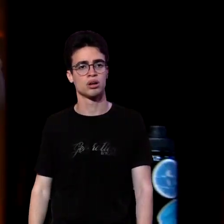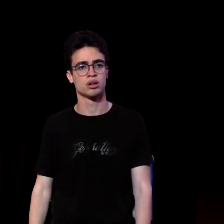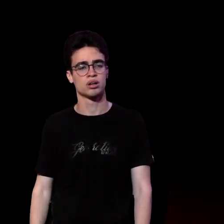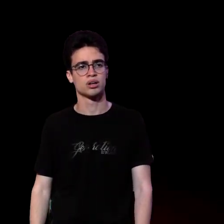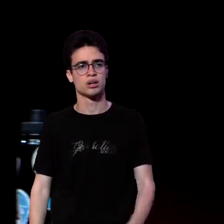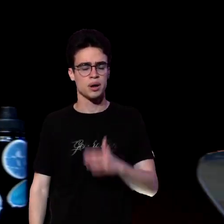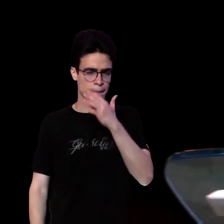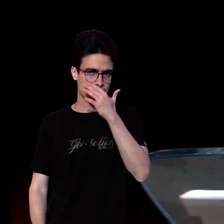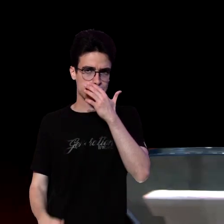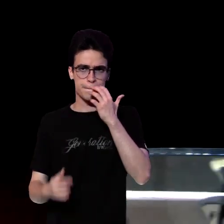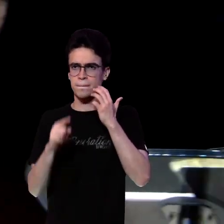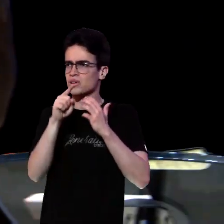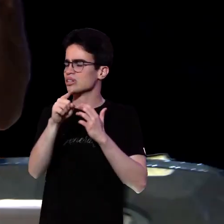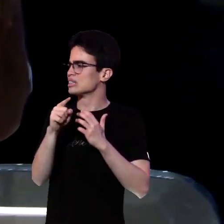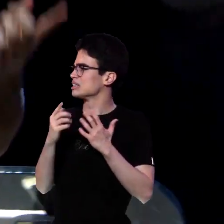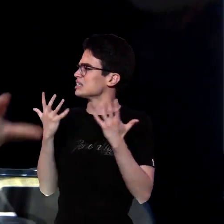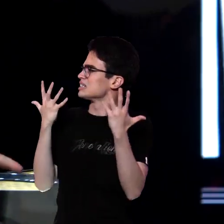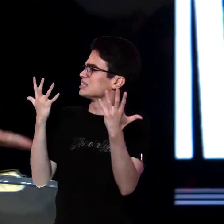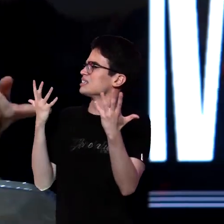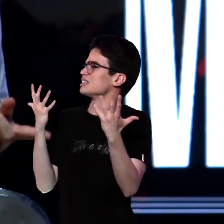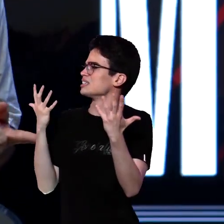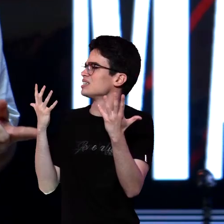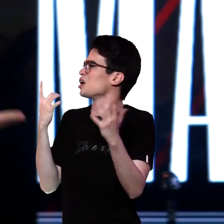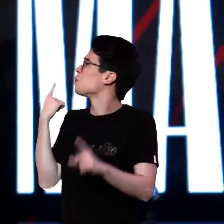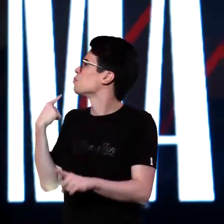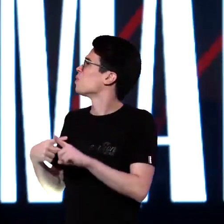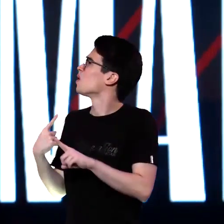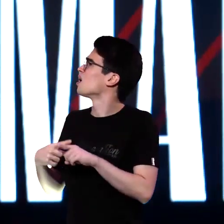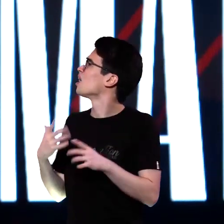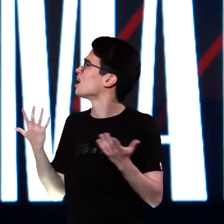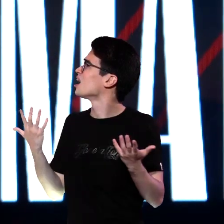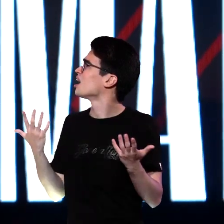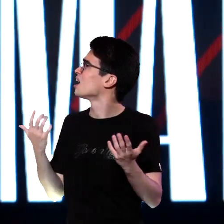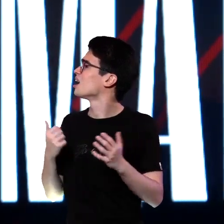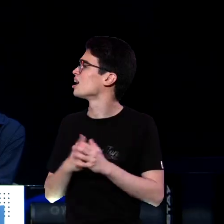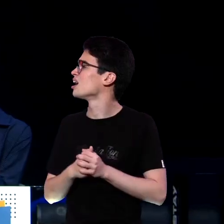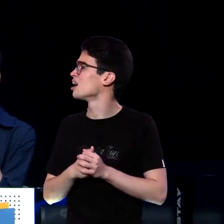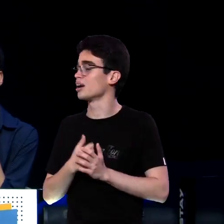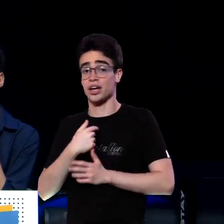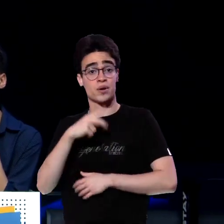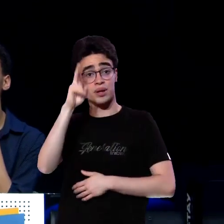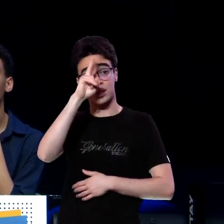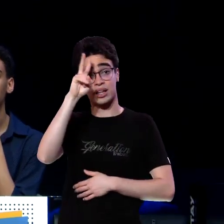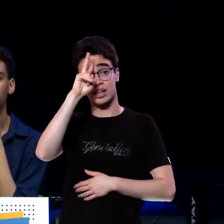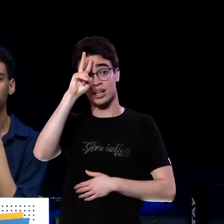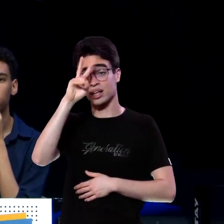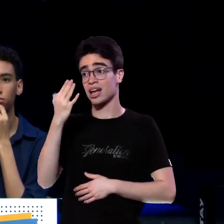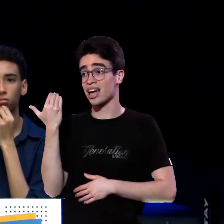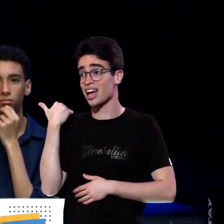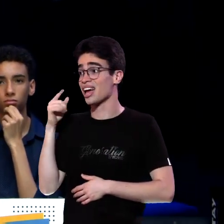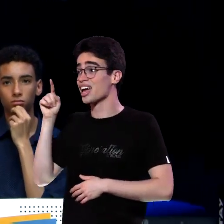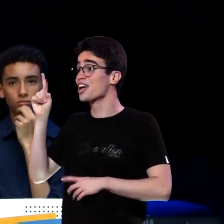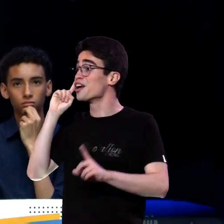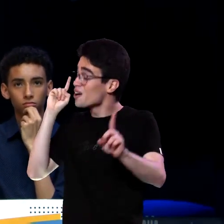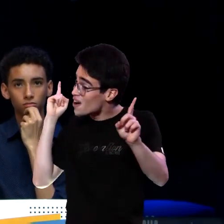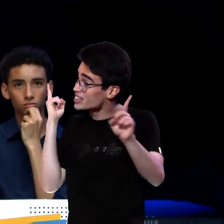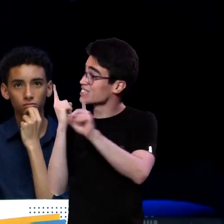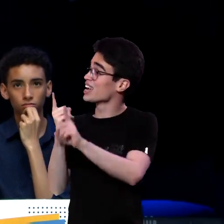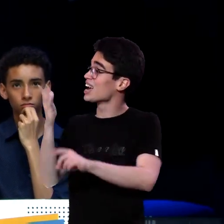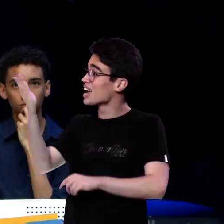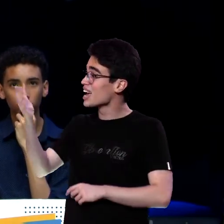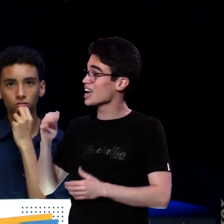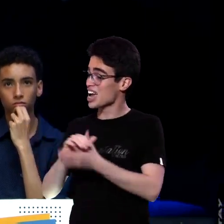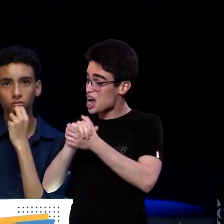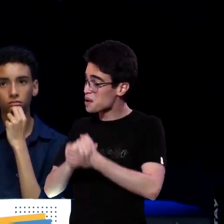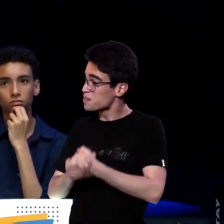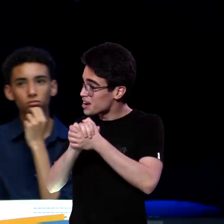E aí, você pergunta, Deus, por quê? Eu lembro que eu cumprimentei ele na entrada do templo, algum